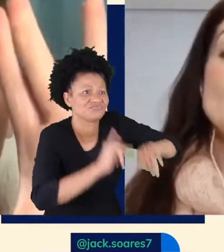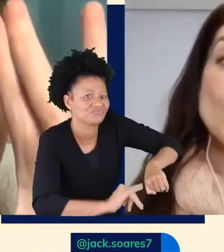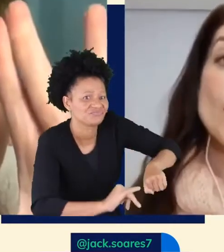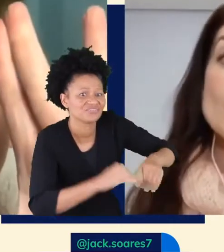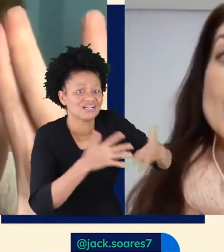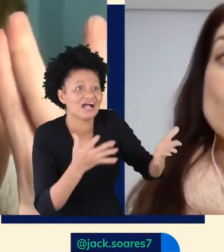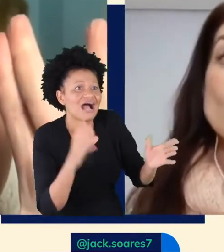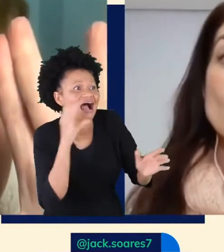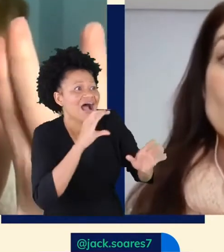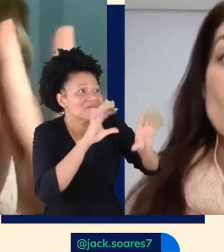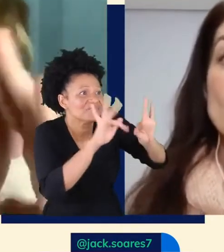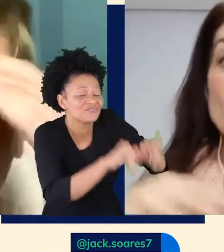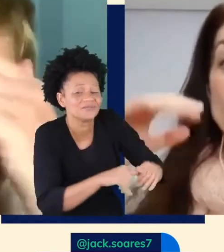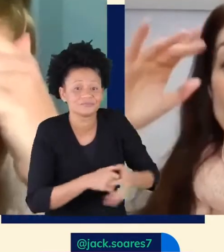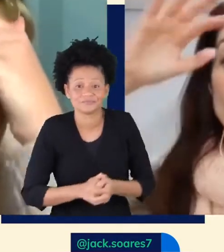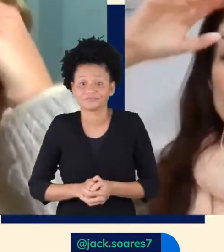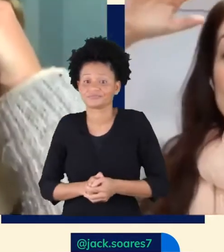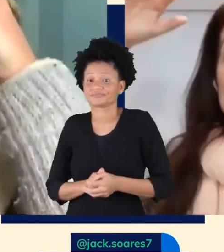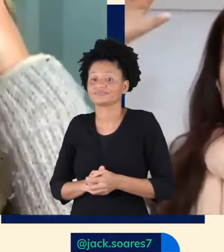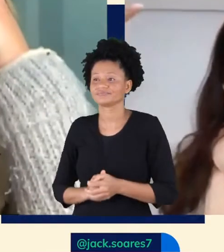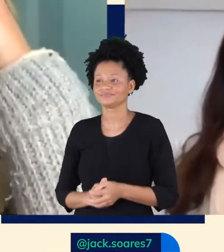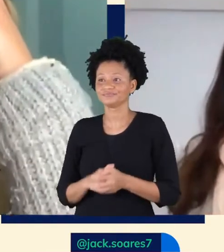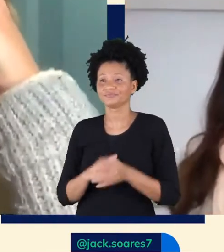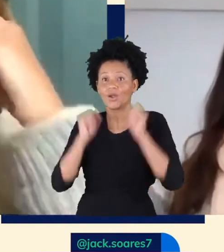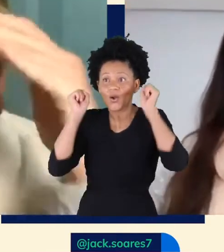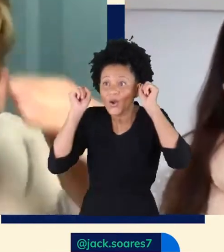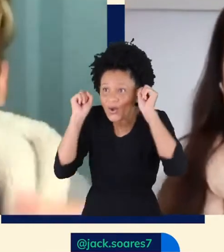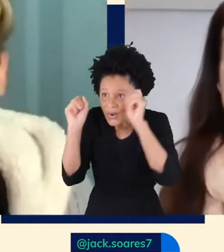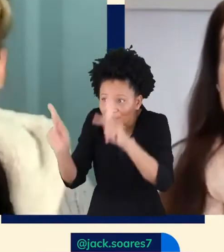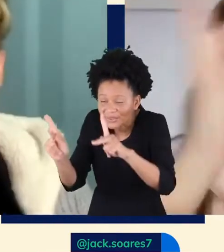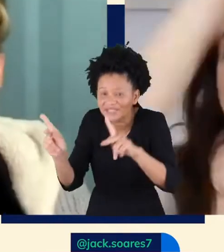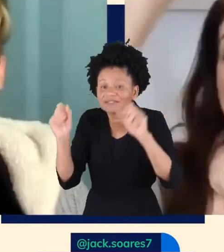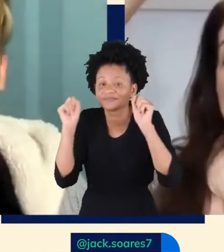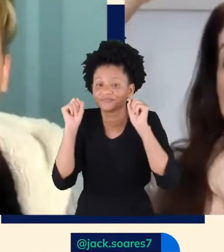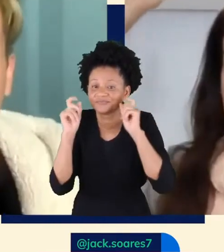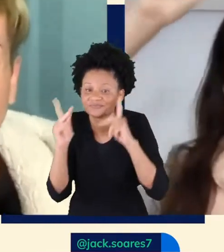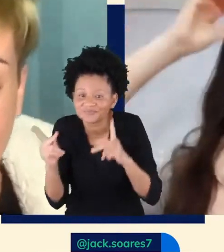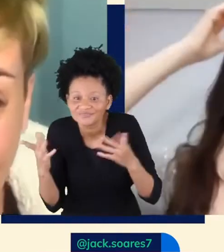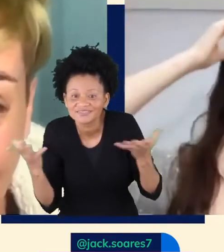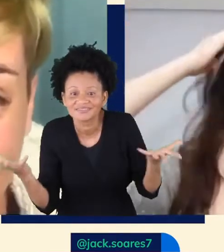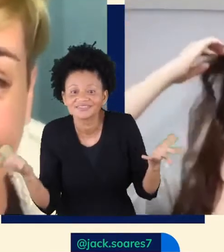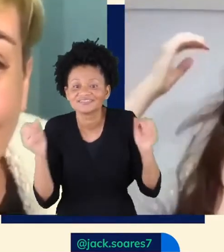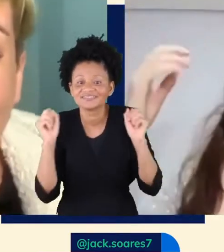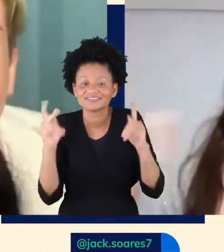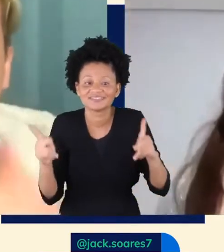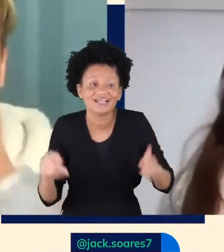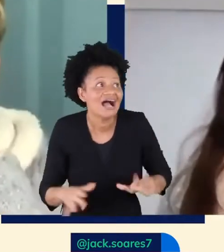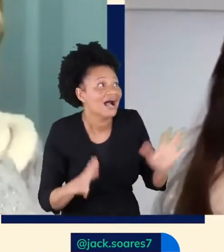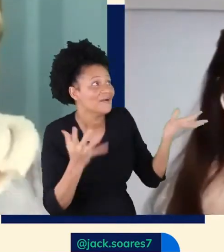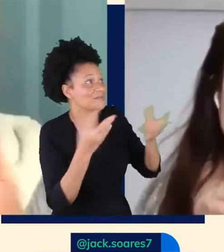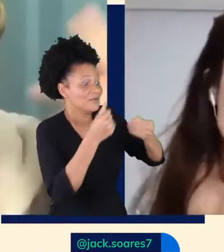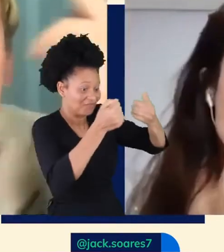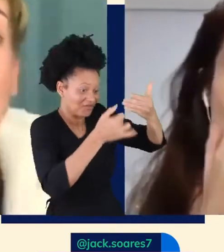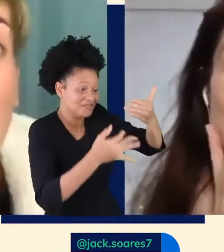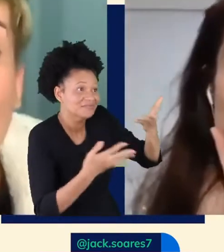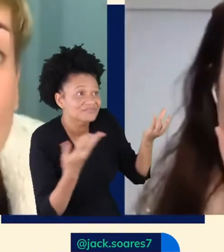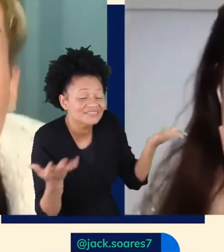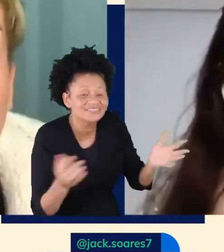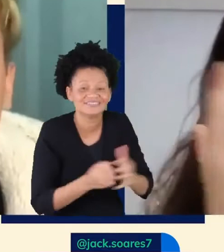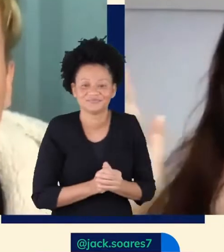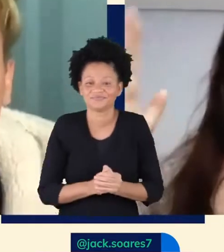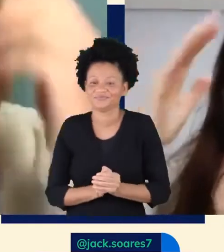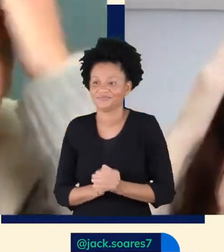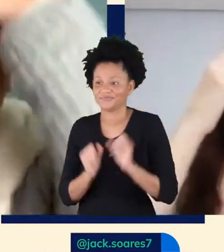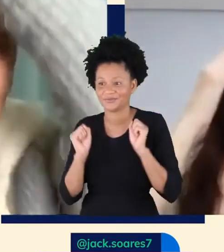eu preciso ter acesso. Desculpa te interromper. Preciso ter acesso a isso. Ok. Menina, esse papo